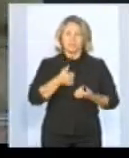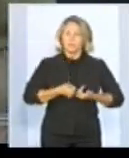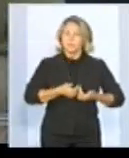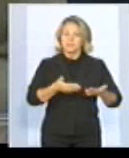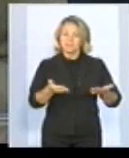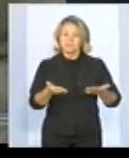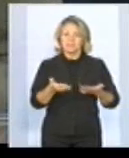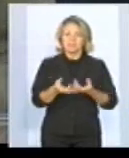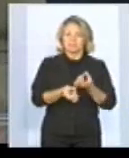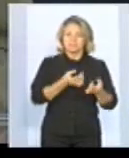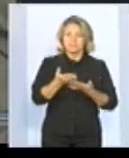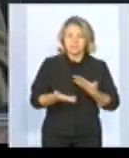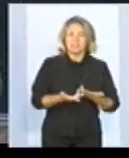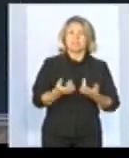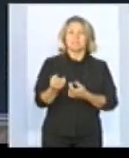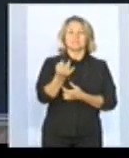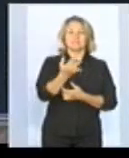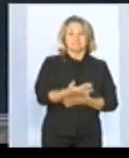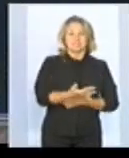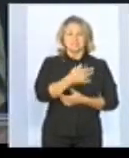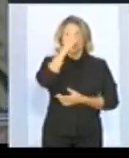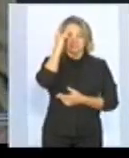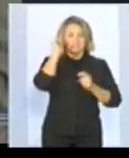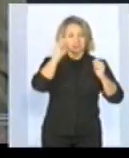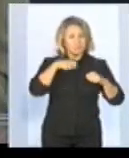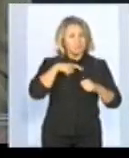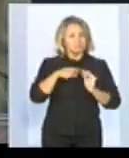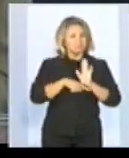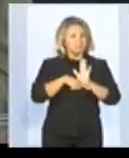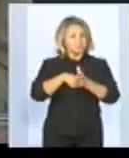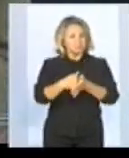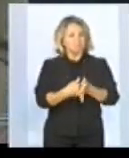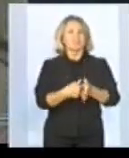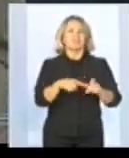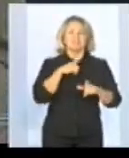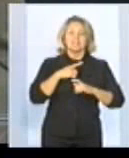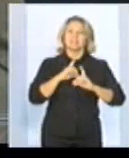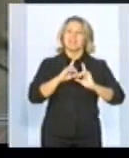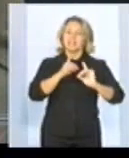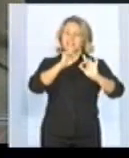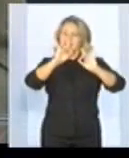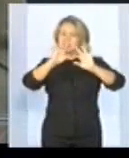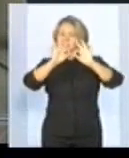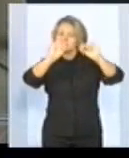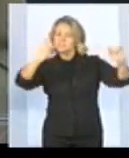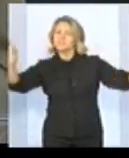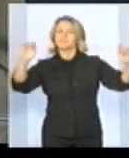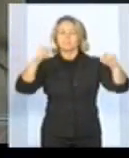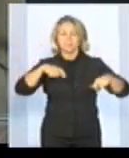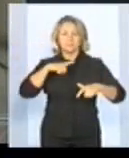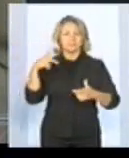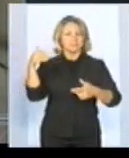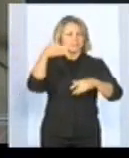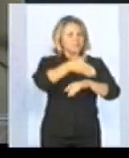para inúmeras empresas, empresas que tinham condição de prestar esses serviços, que tinham rede, que tinham capacidade de prestar e entrar no mercado de uma